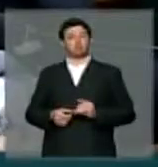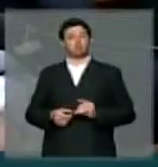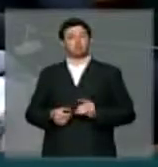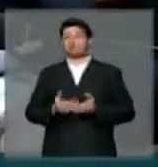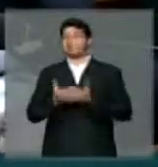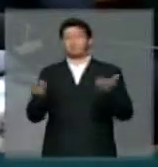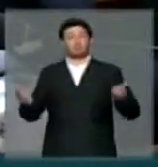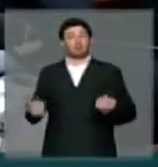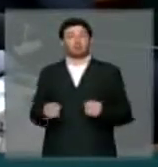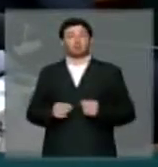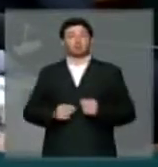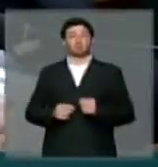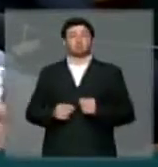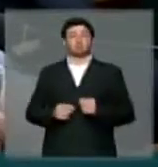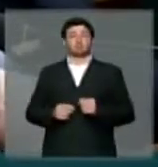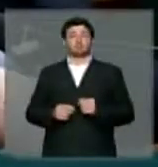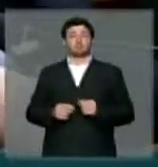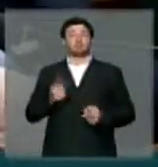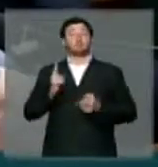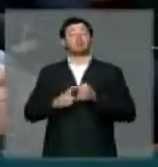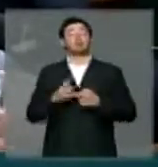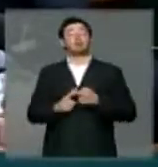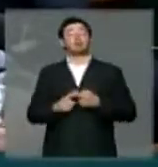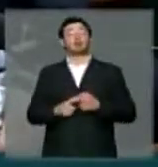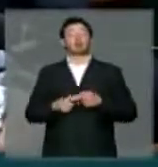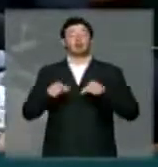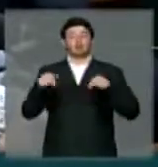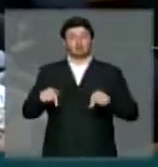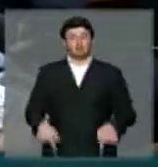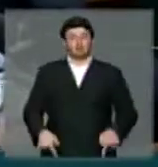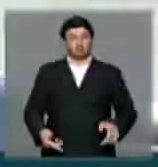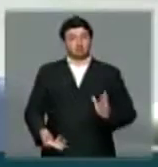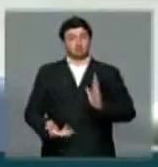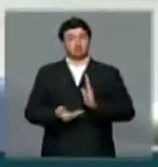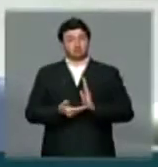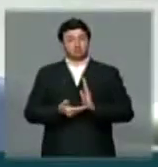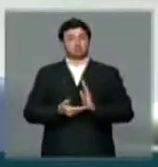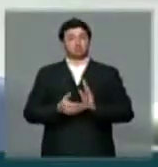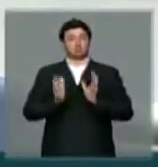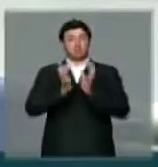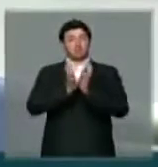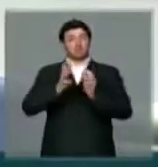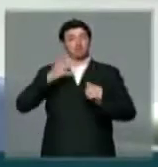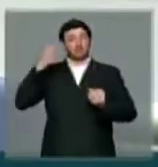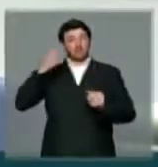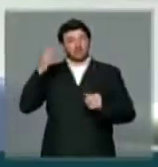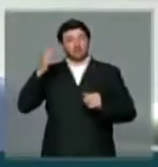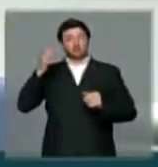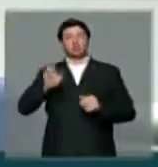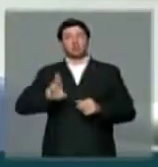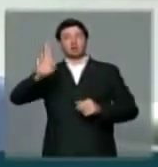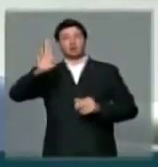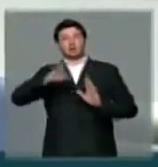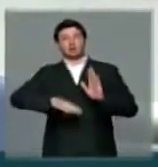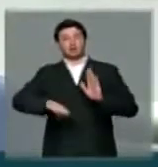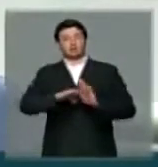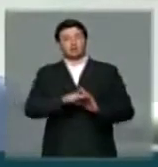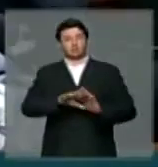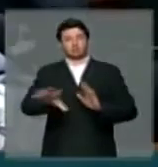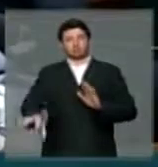nós perdemos, porque a casa, né, os partidos, as lideranças,